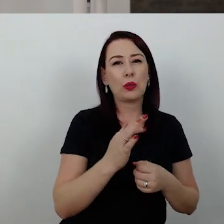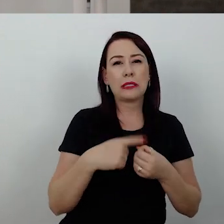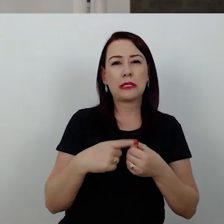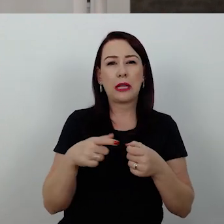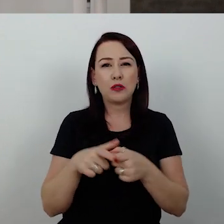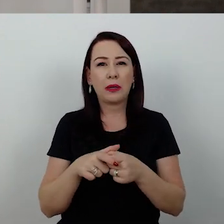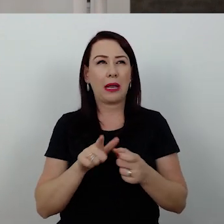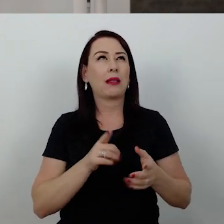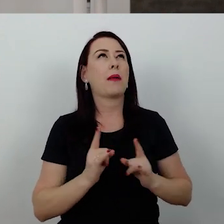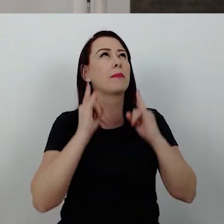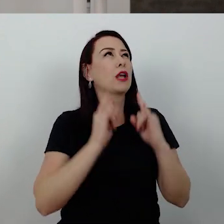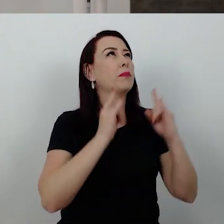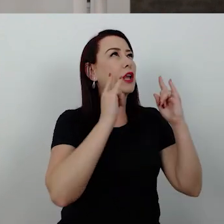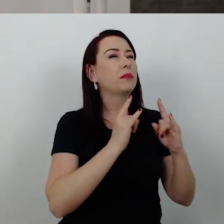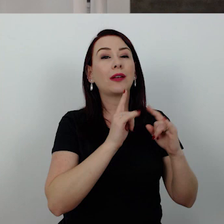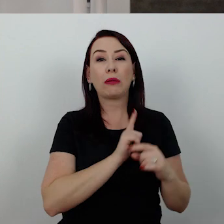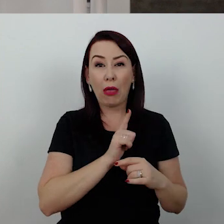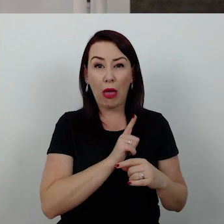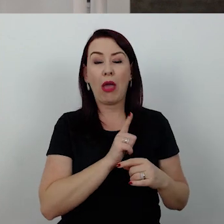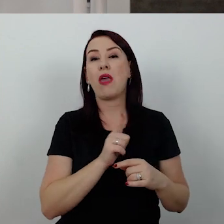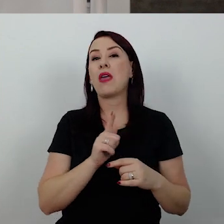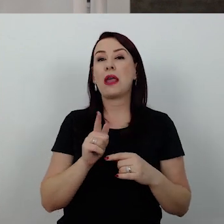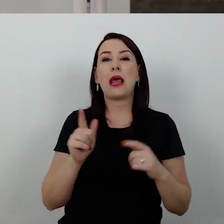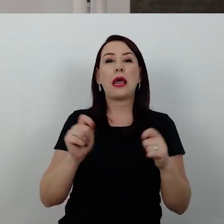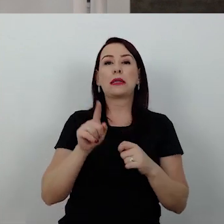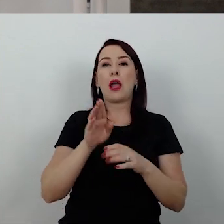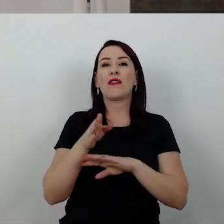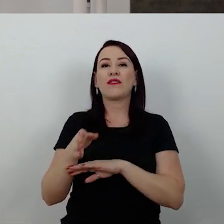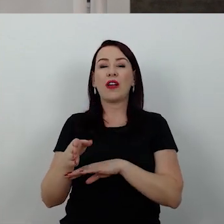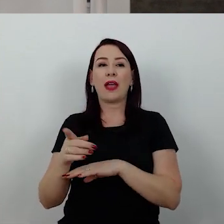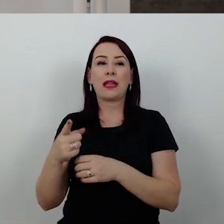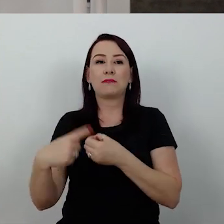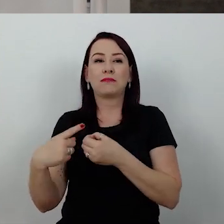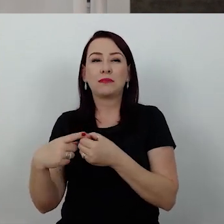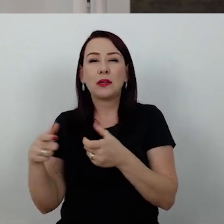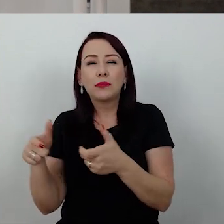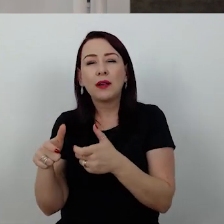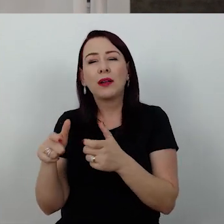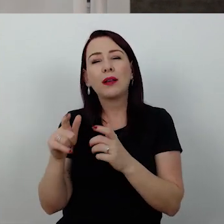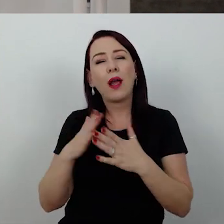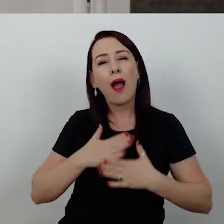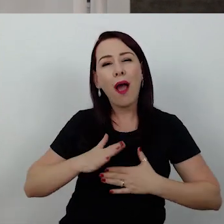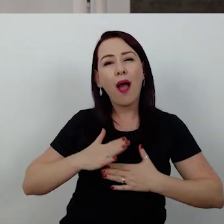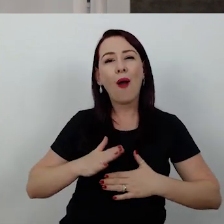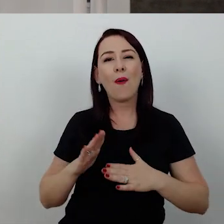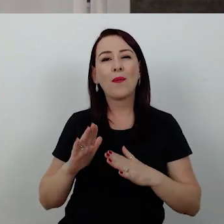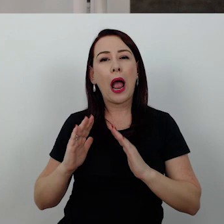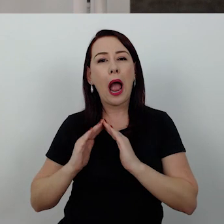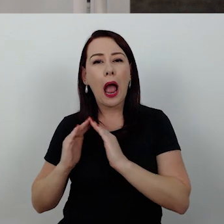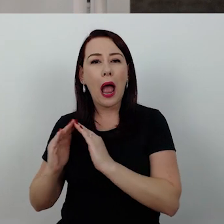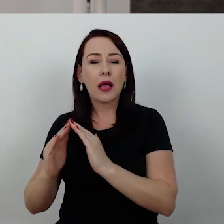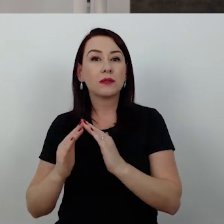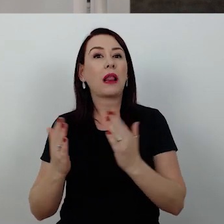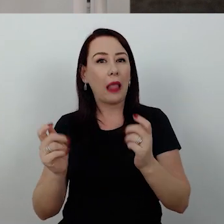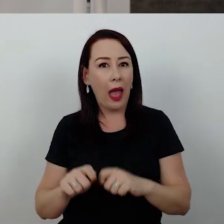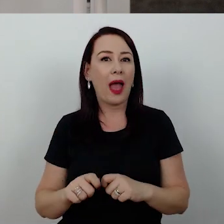cidade, filmando grandes prédios aqui, simulando uma grande capital como São Paulo, a fazer uma coisa mais bucólica, mais do campo, mais